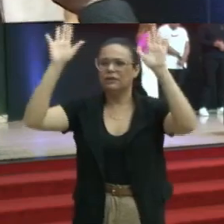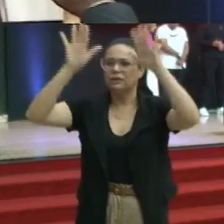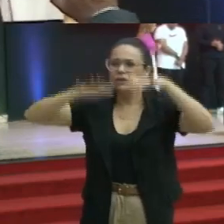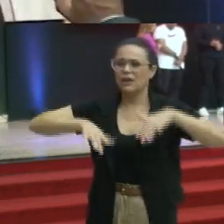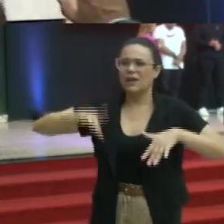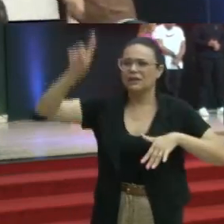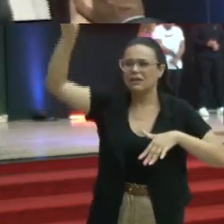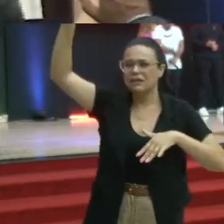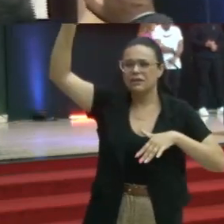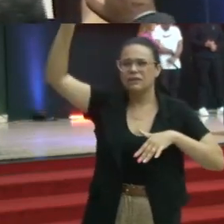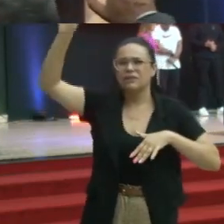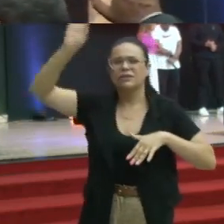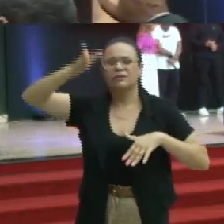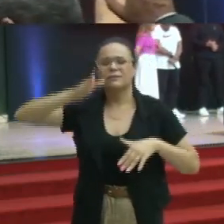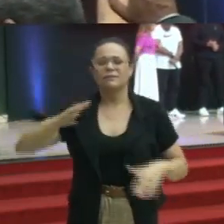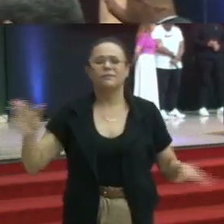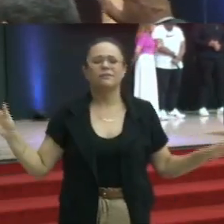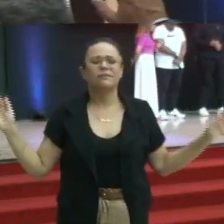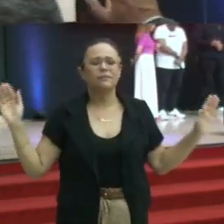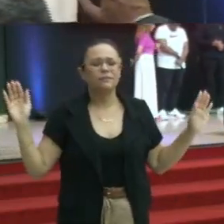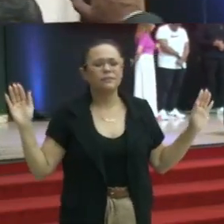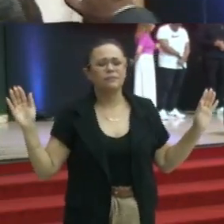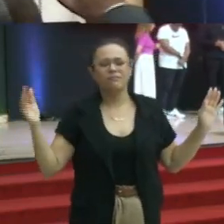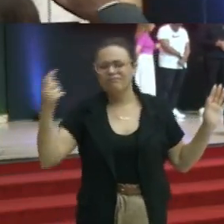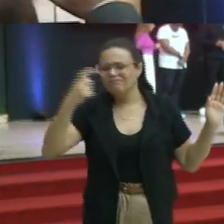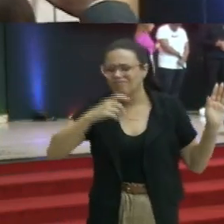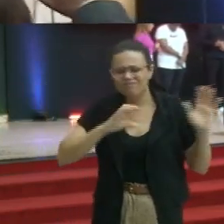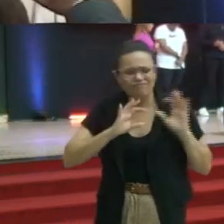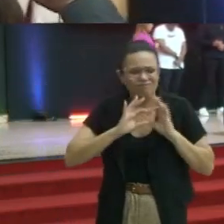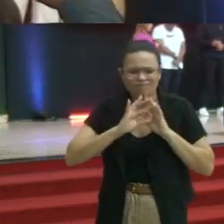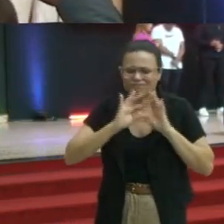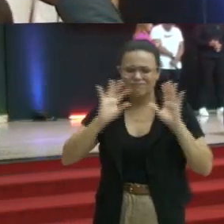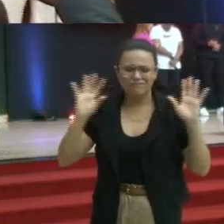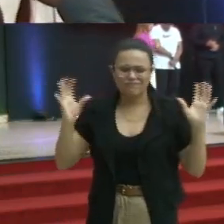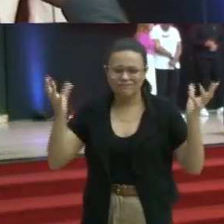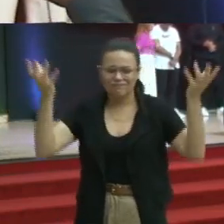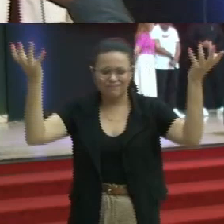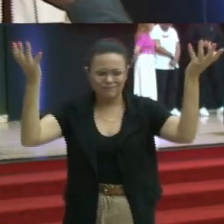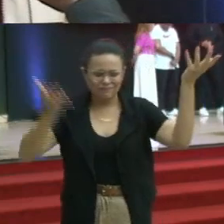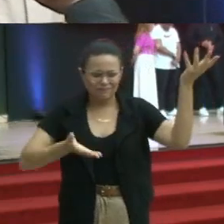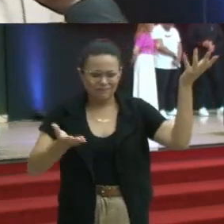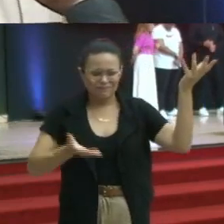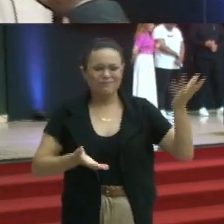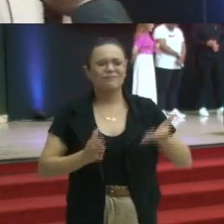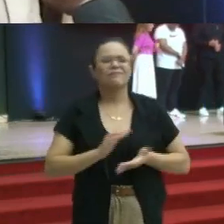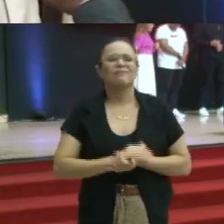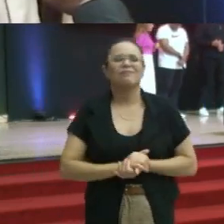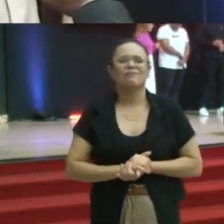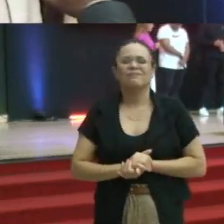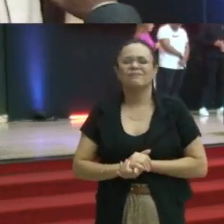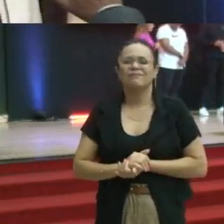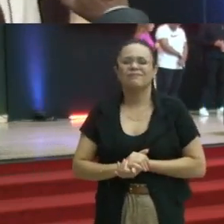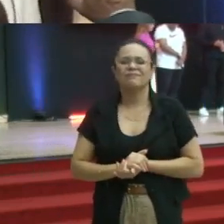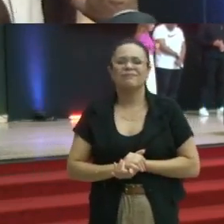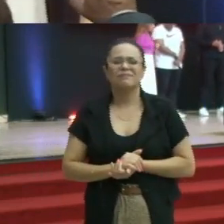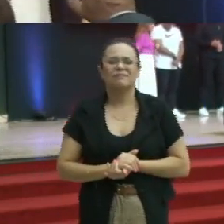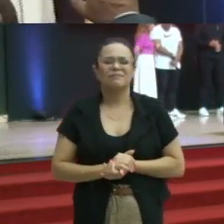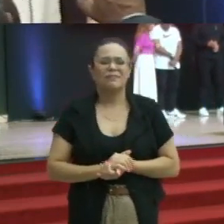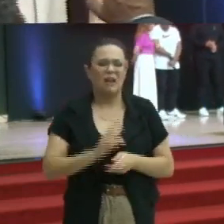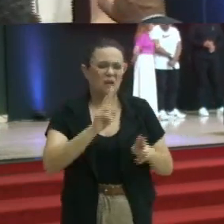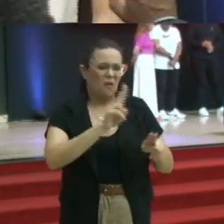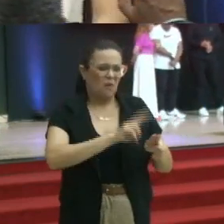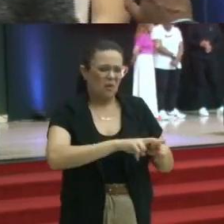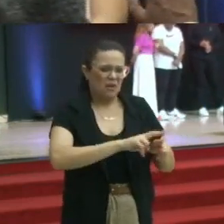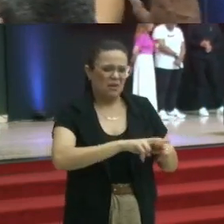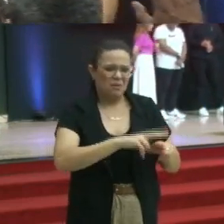sou livre para exaltar. Eu sou livre para celebrar hoje a ceia do Senhor. Nenhuma condenação há para os